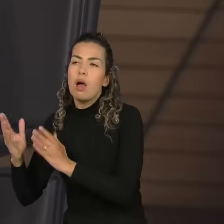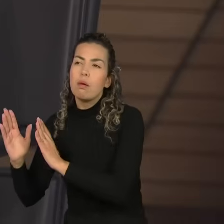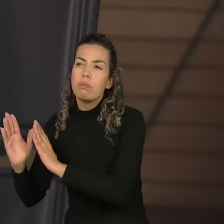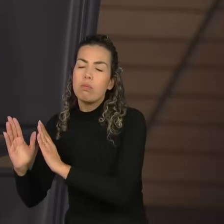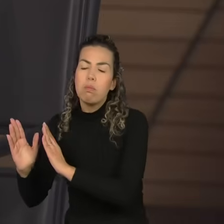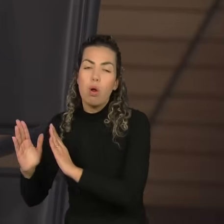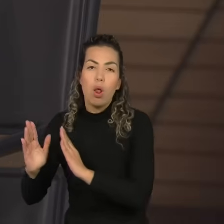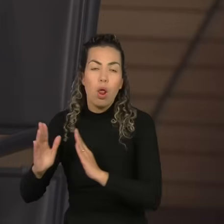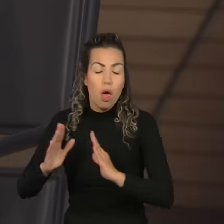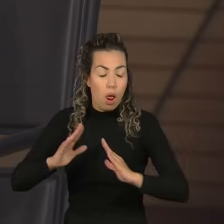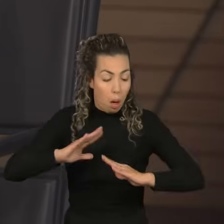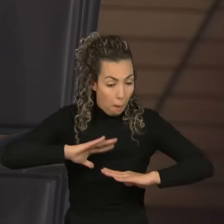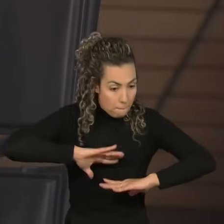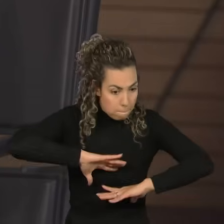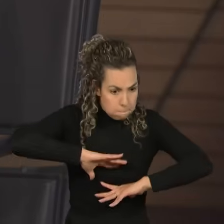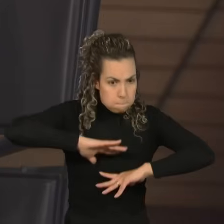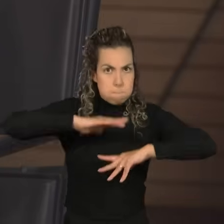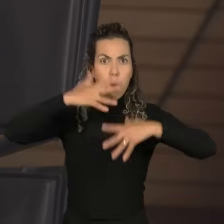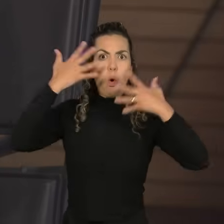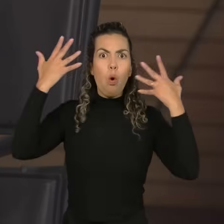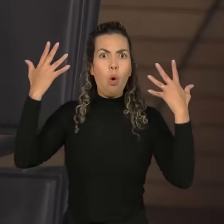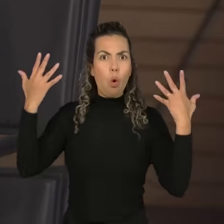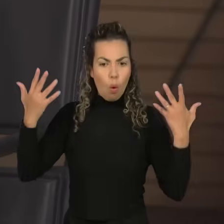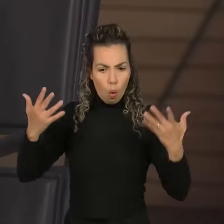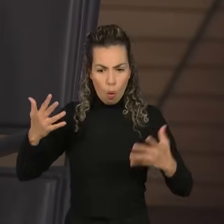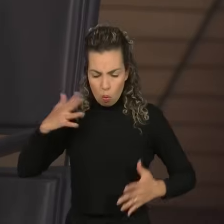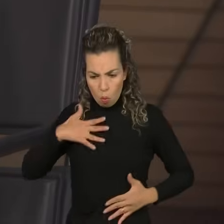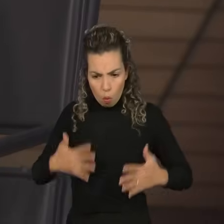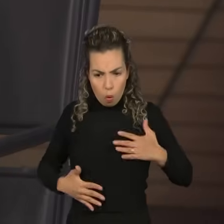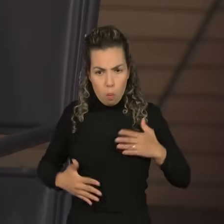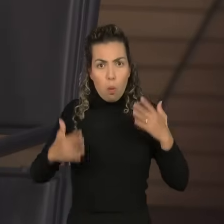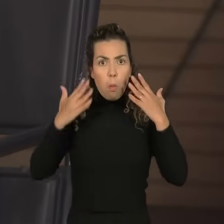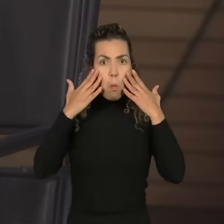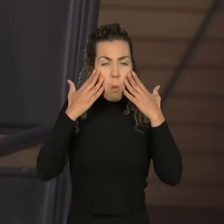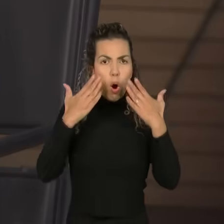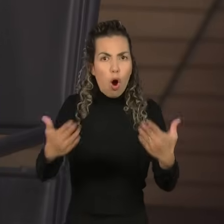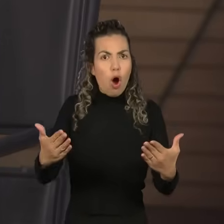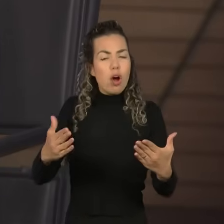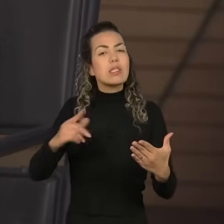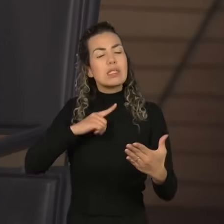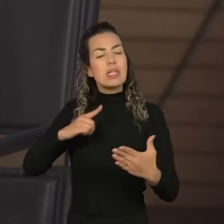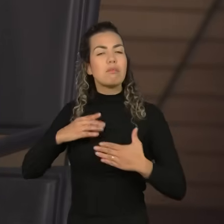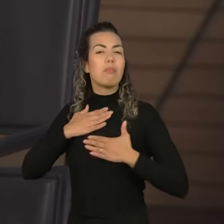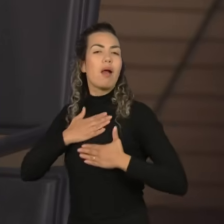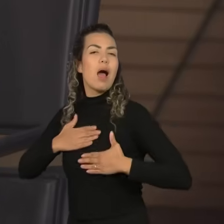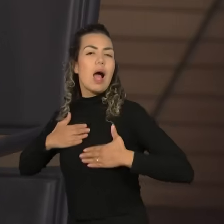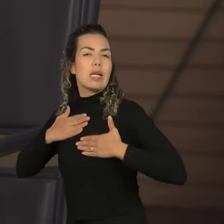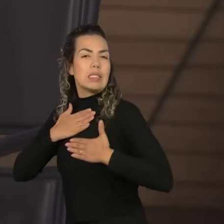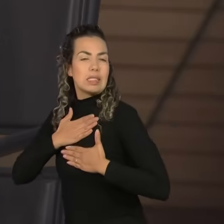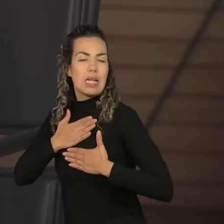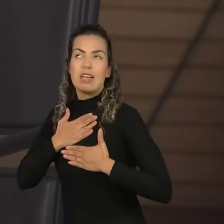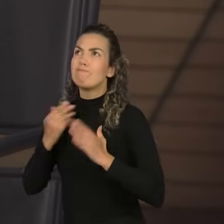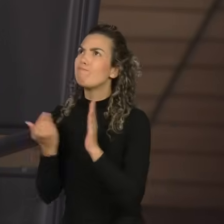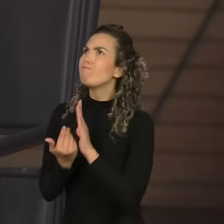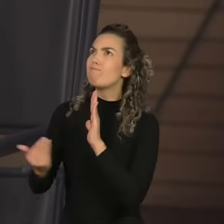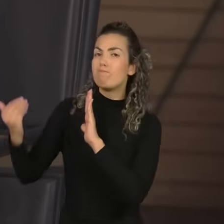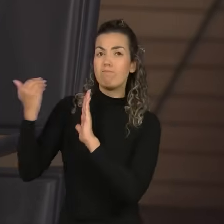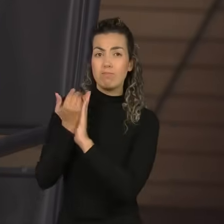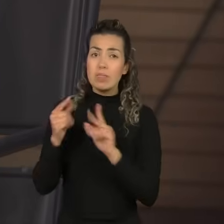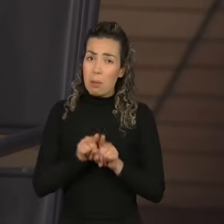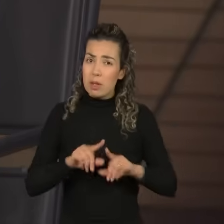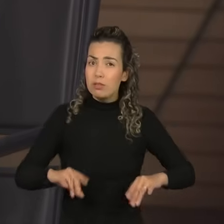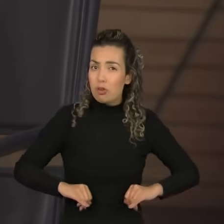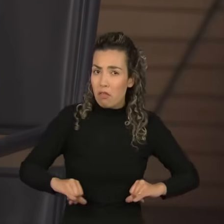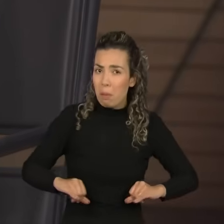por um corpo que foi intenso, tanto no prazer quanto na dor. Então, acho